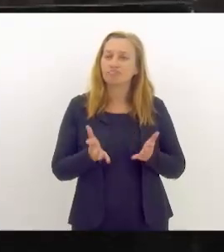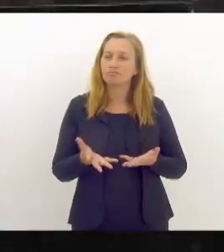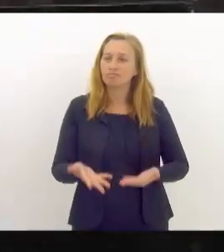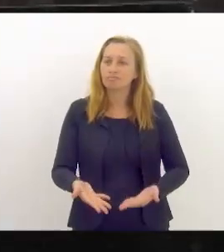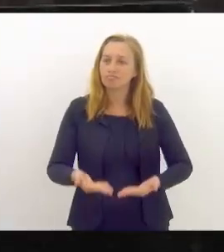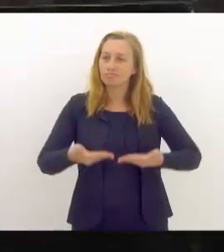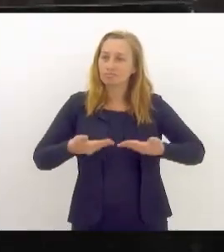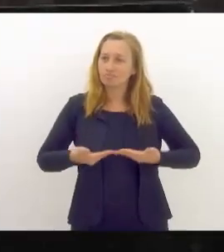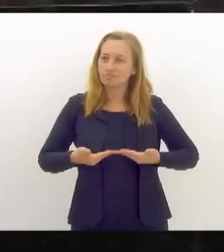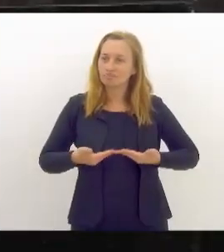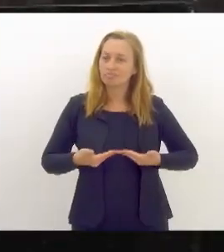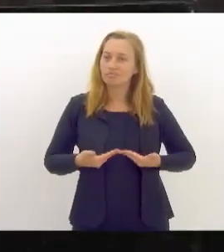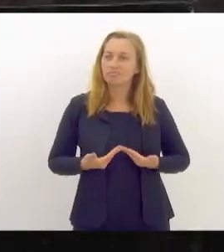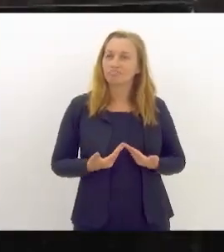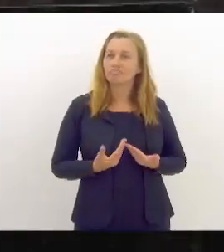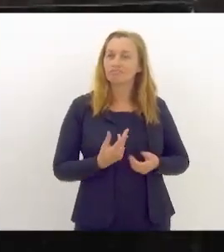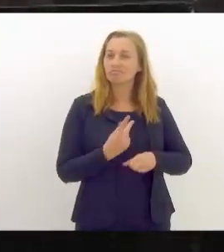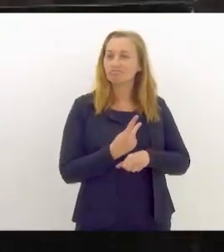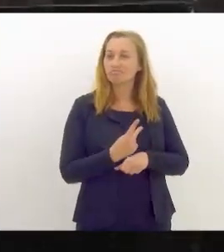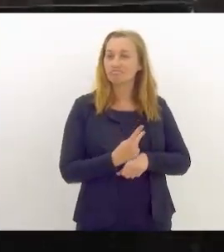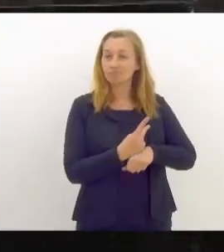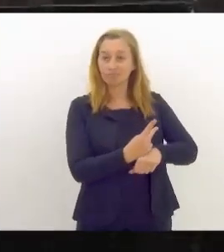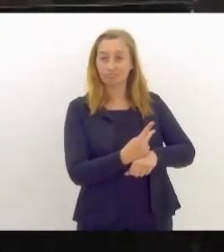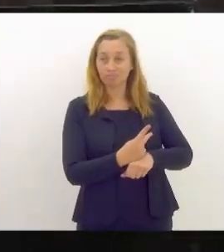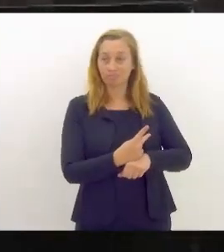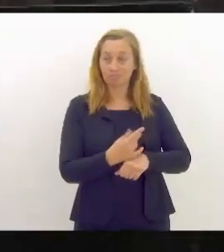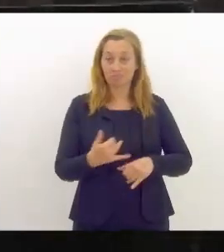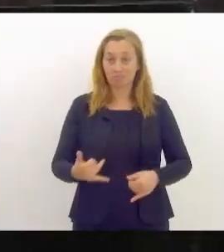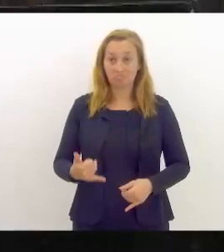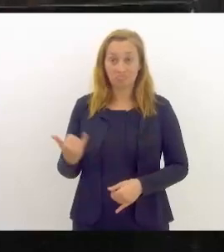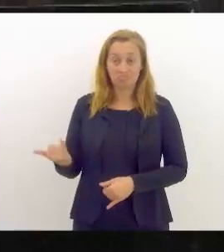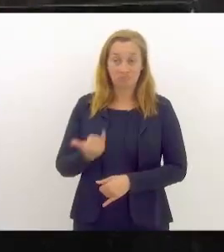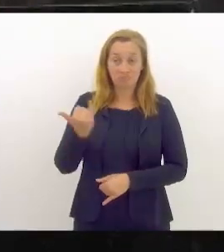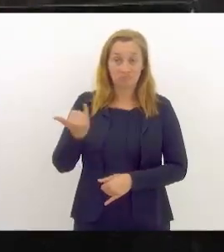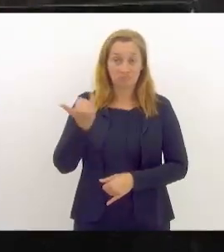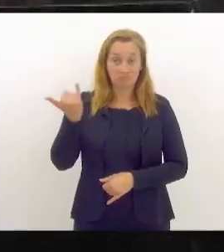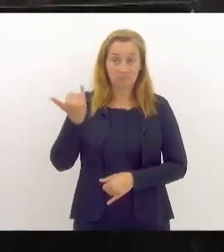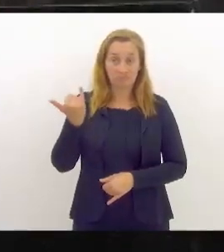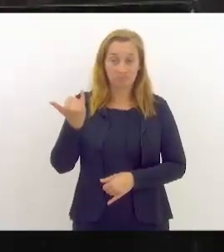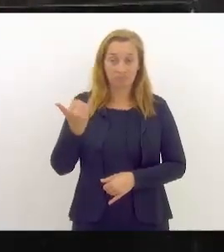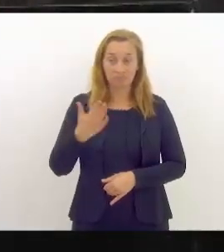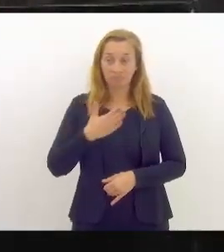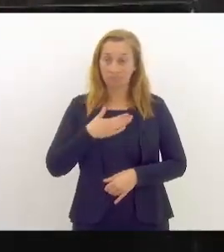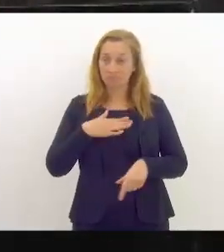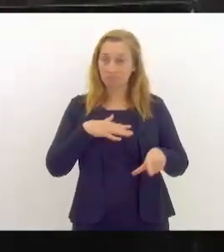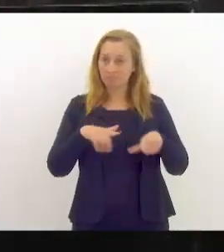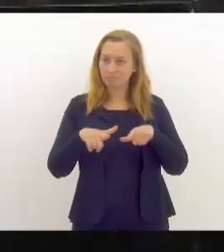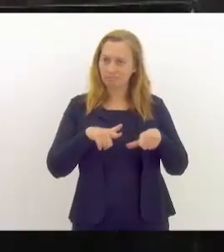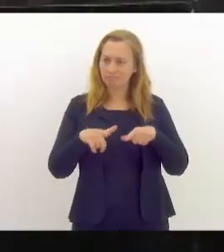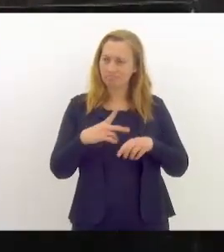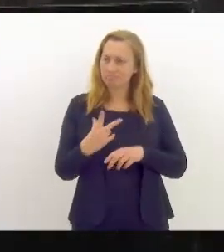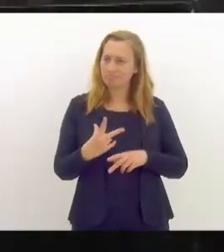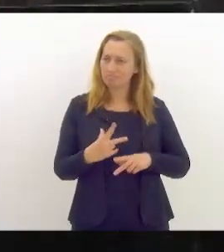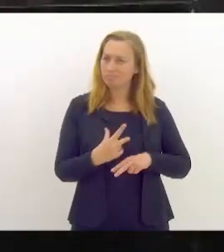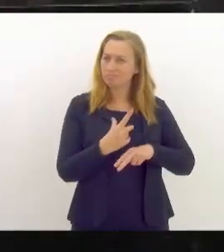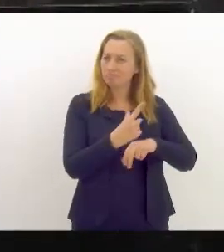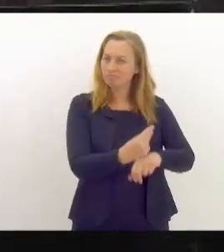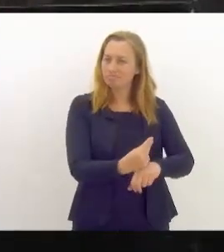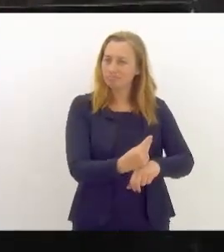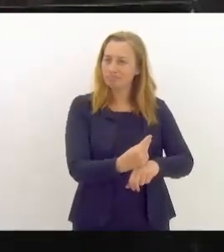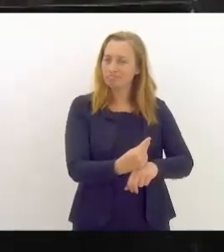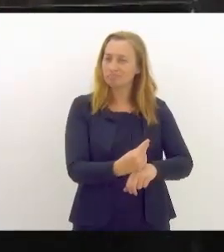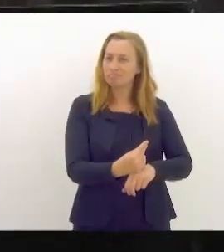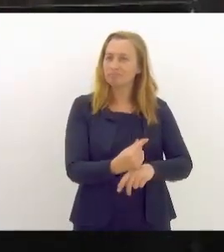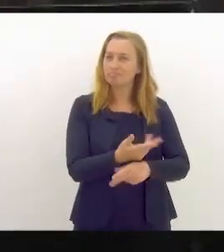aqui uma das talvez a maior homenagem da minha carreira na presença de tantas pessoas